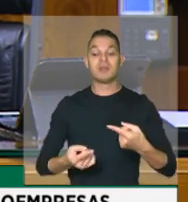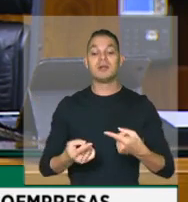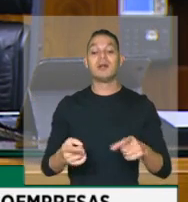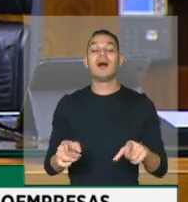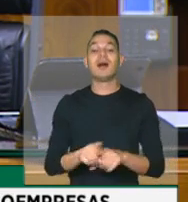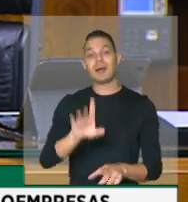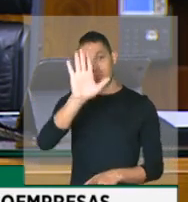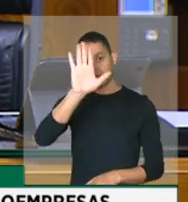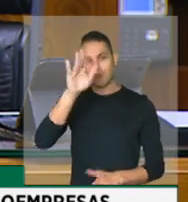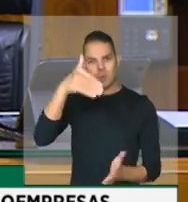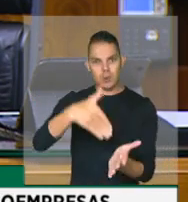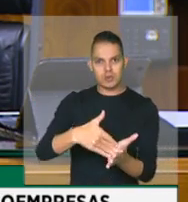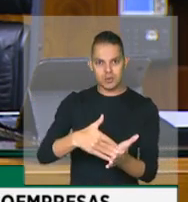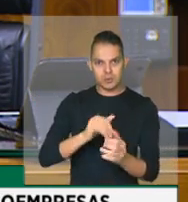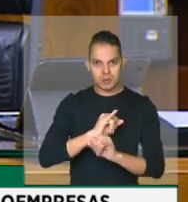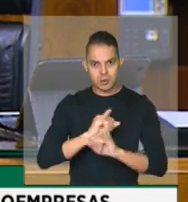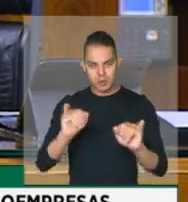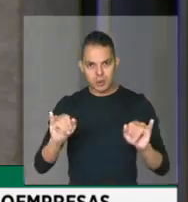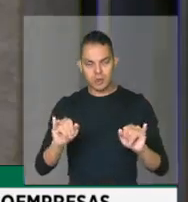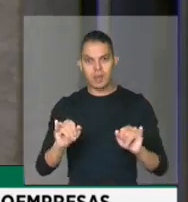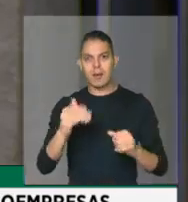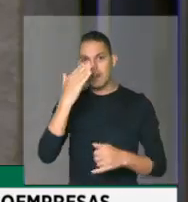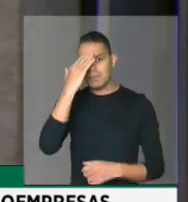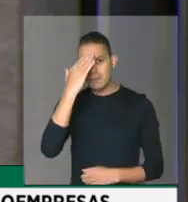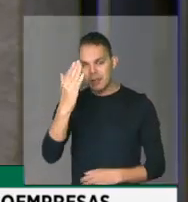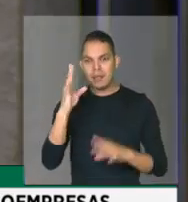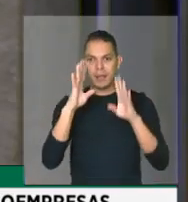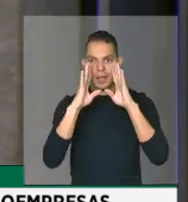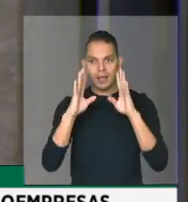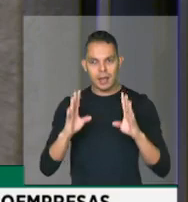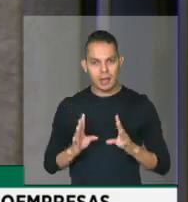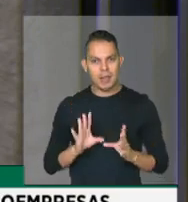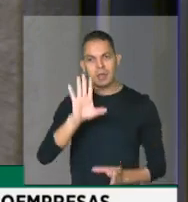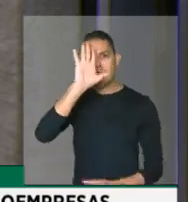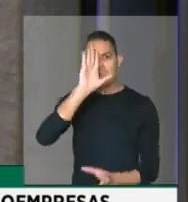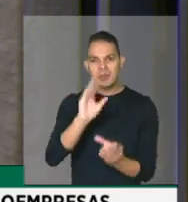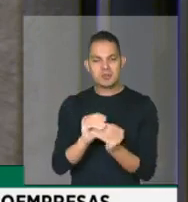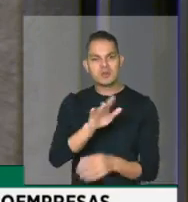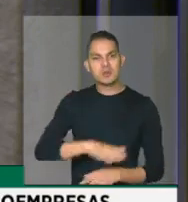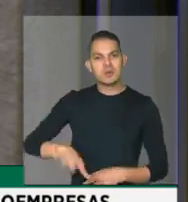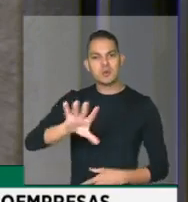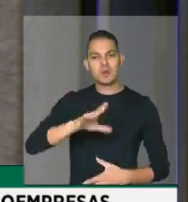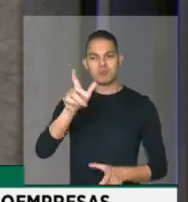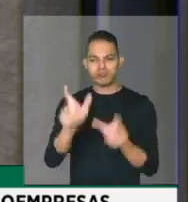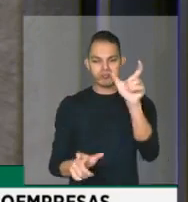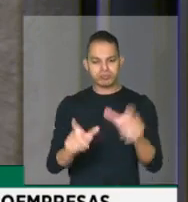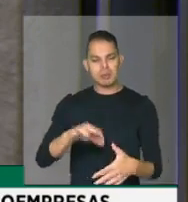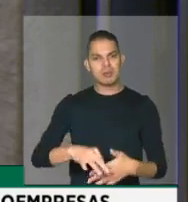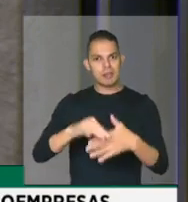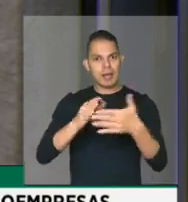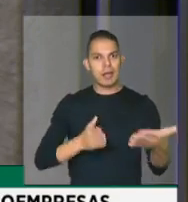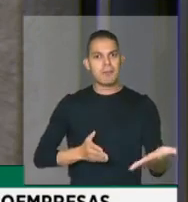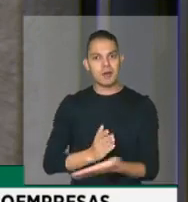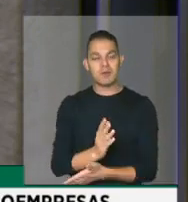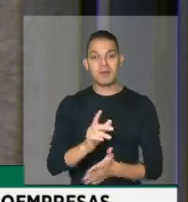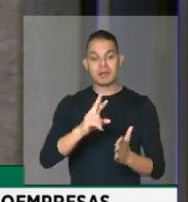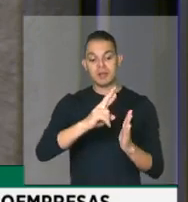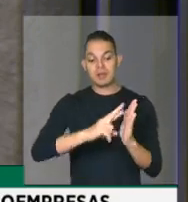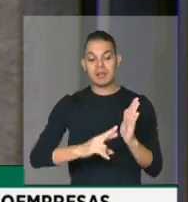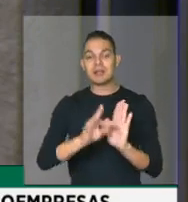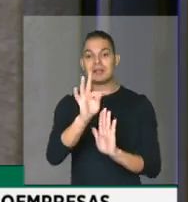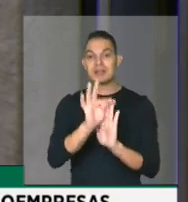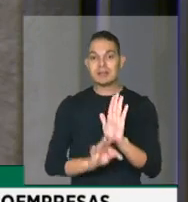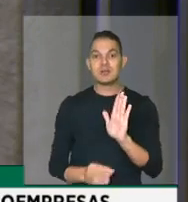apenas, presidente, para finalizar, agradecendo a compreensão de todos os líderes, pedindo ajuda para que nós aprovemos. Eu quero mais uma vez registrar que esse texto foi